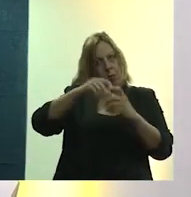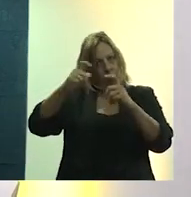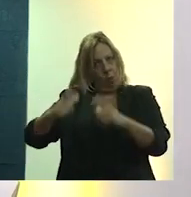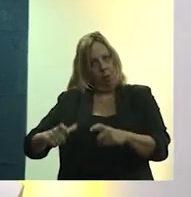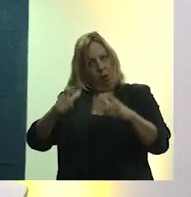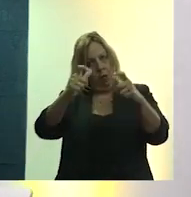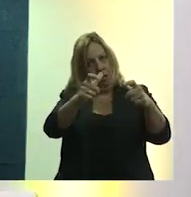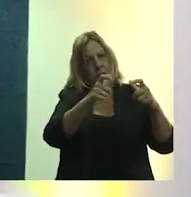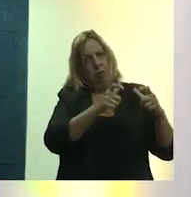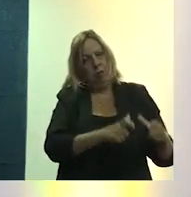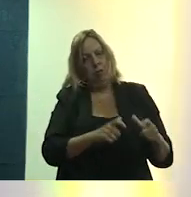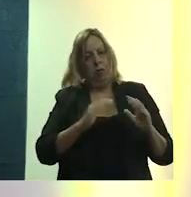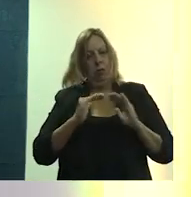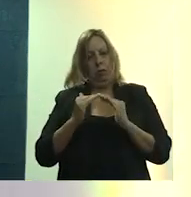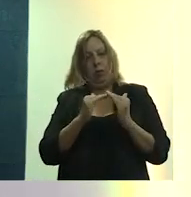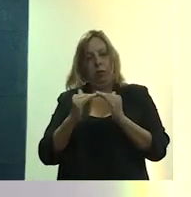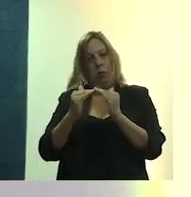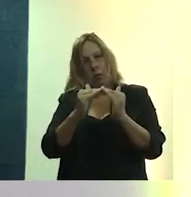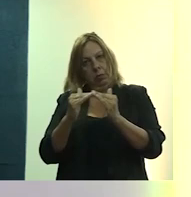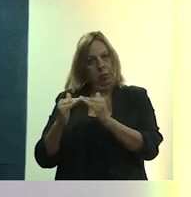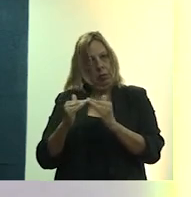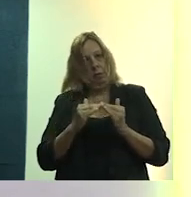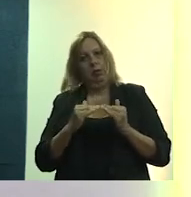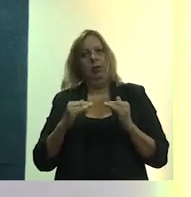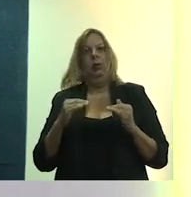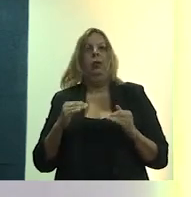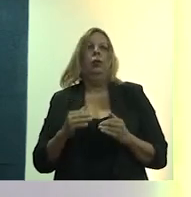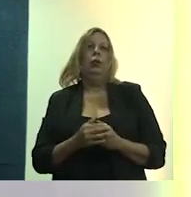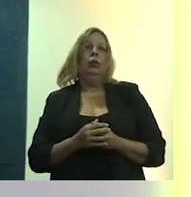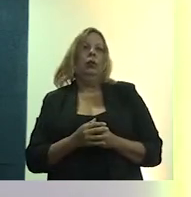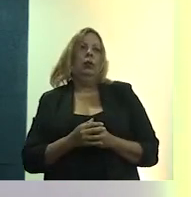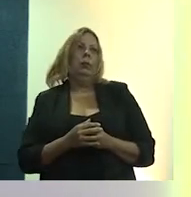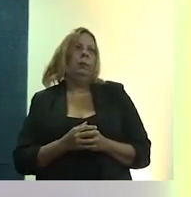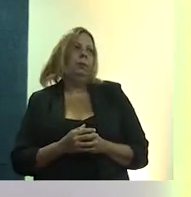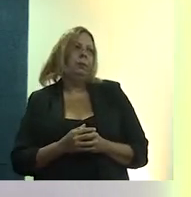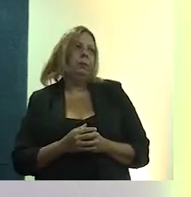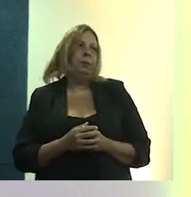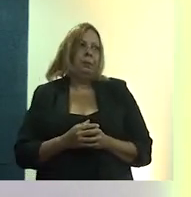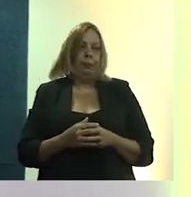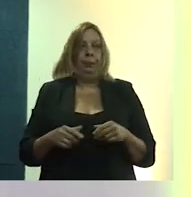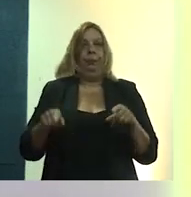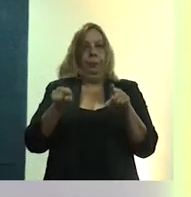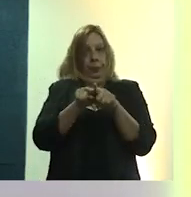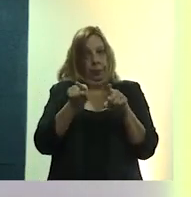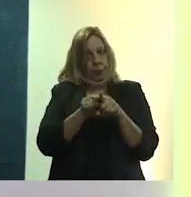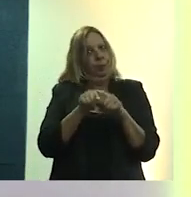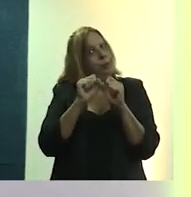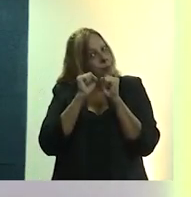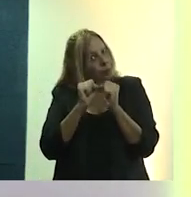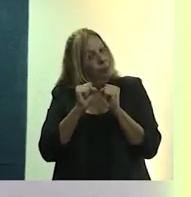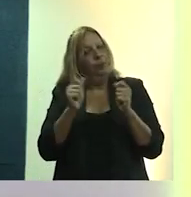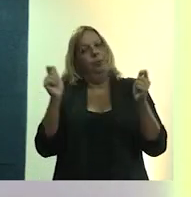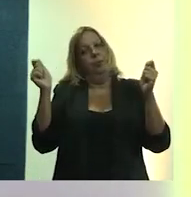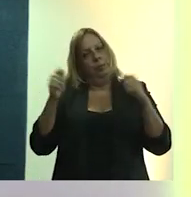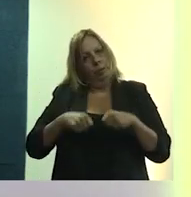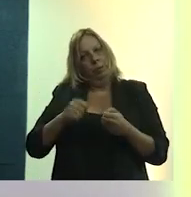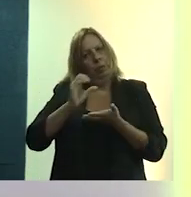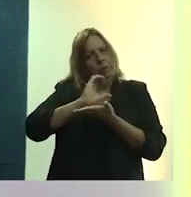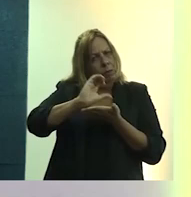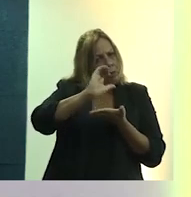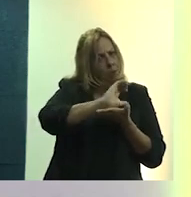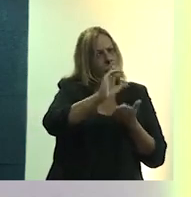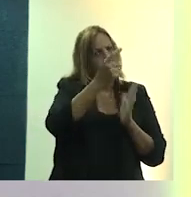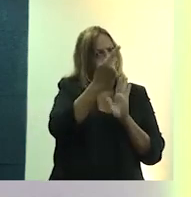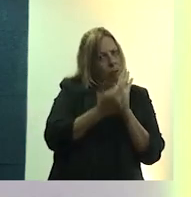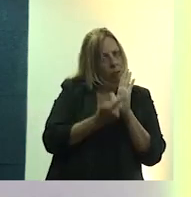desses territórios com mais assertividade e a gente também pode possibilitar o